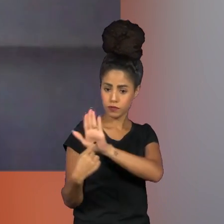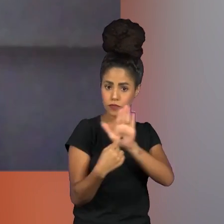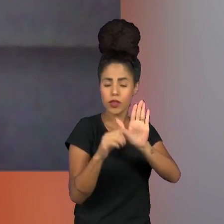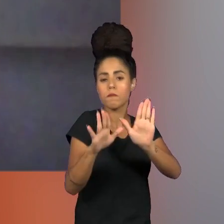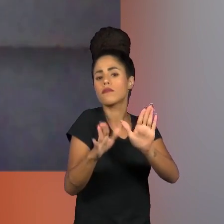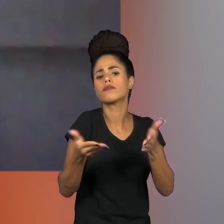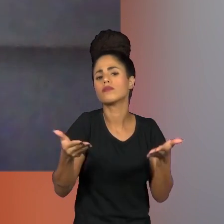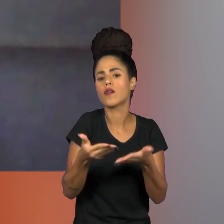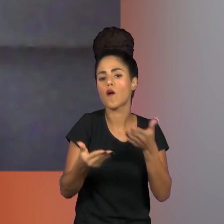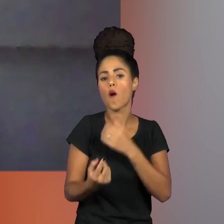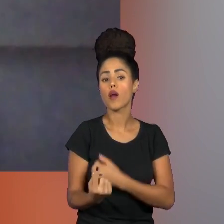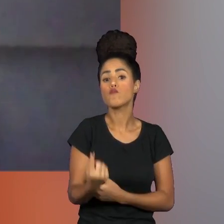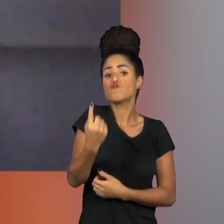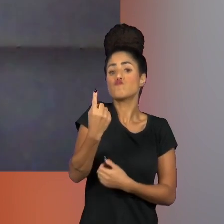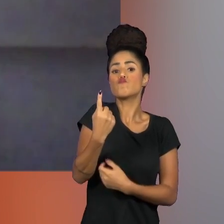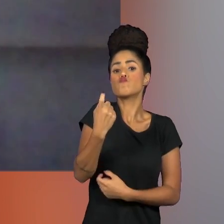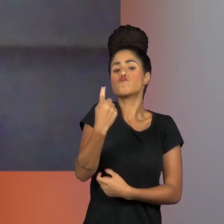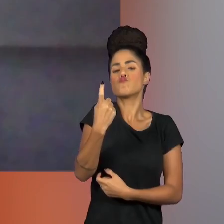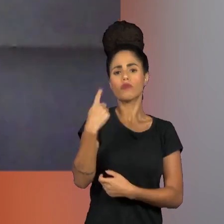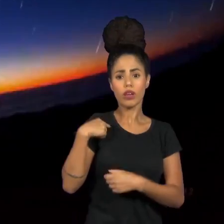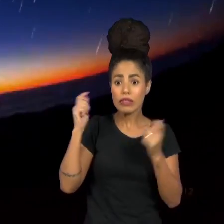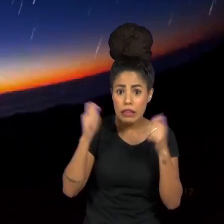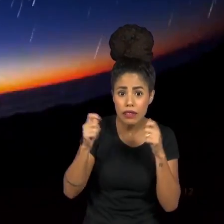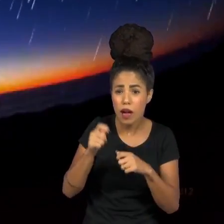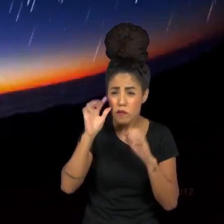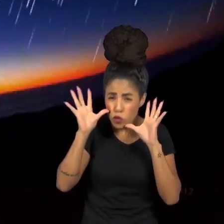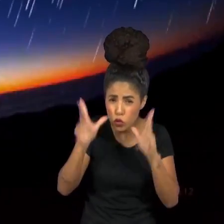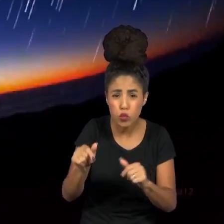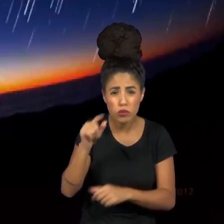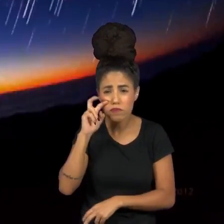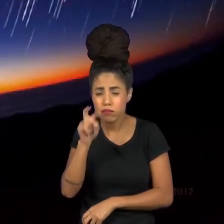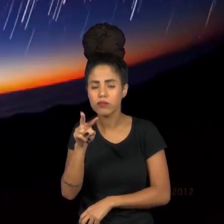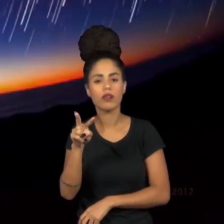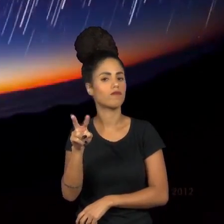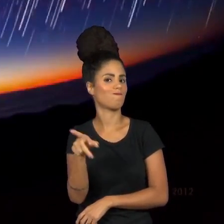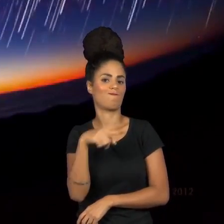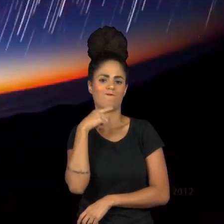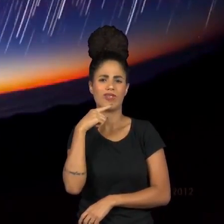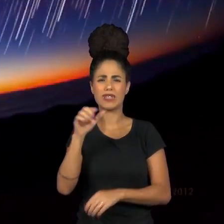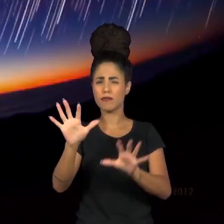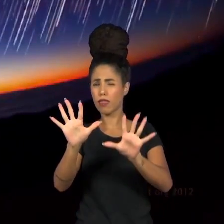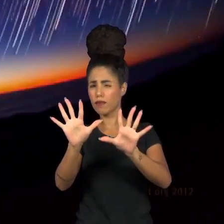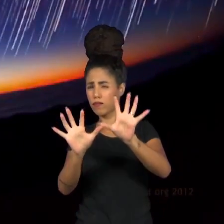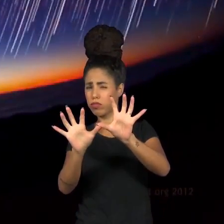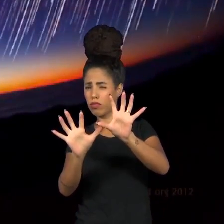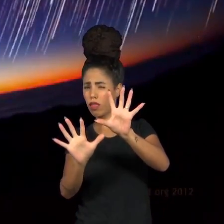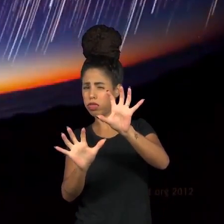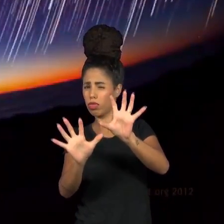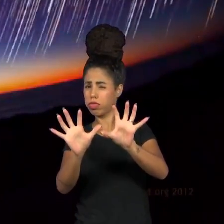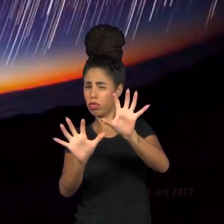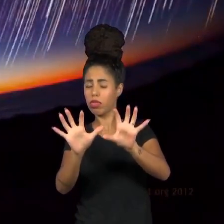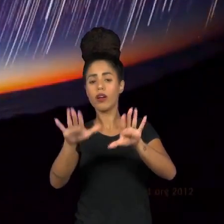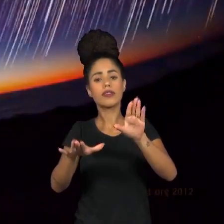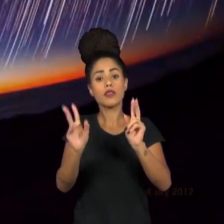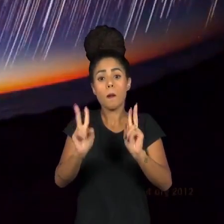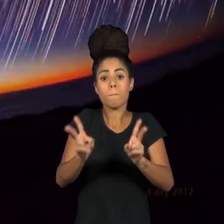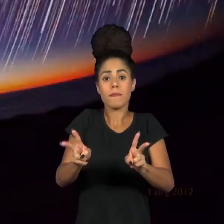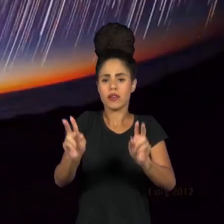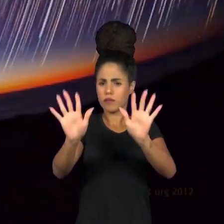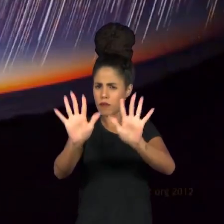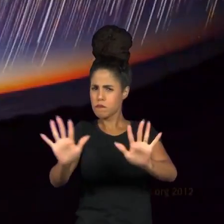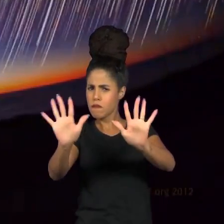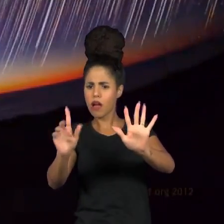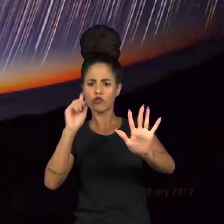não tem um aparelho que enxergue tudo. O que o Hubble, às vezes, era um borrão, você pega a mesma imagem do céu,